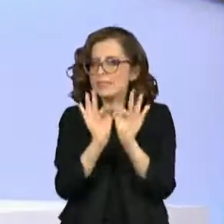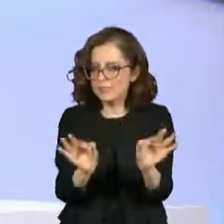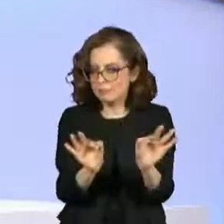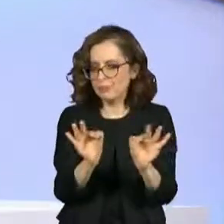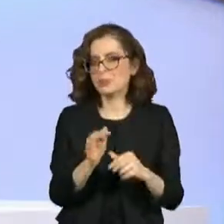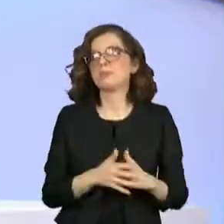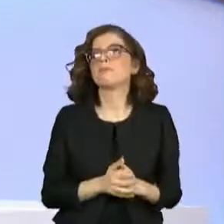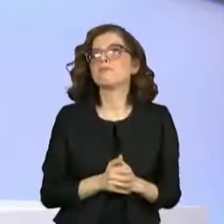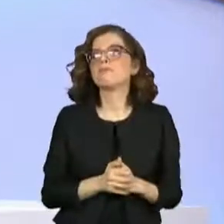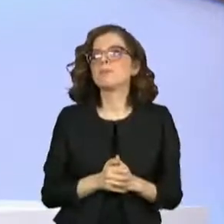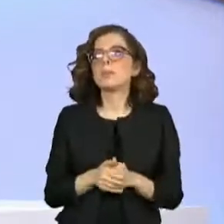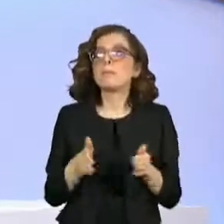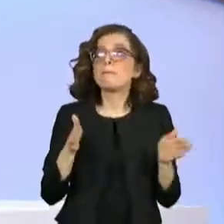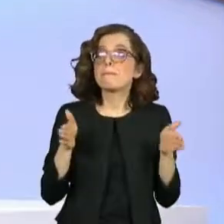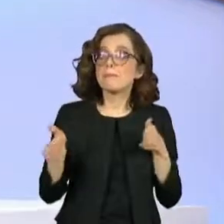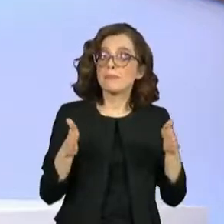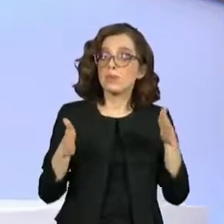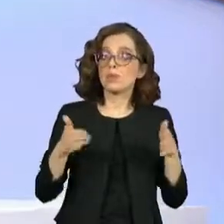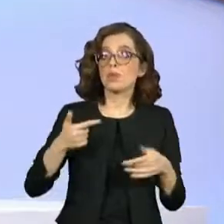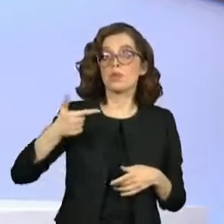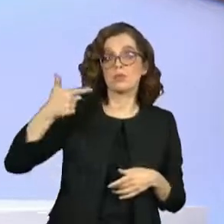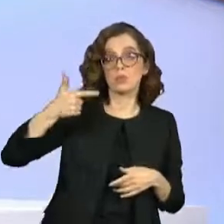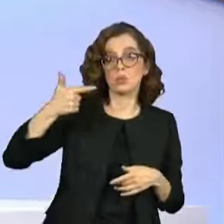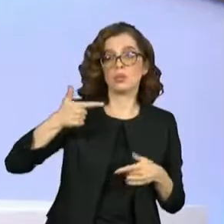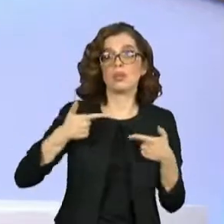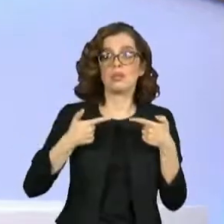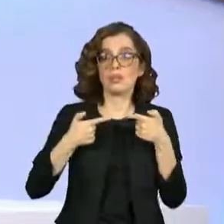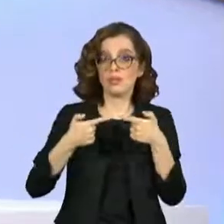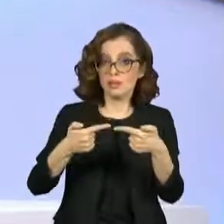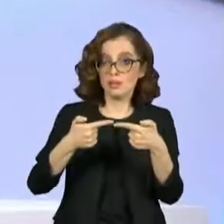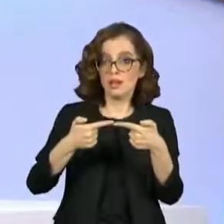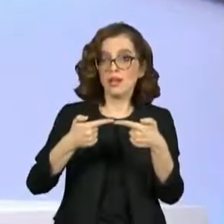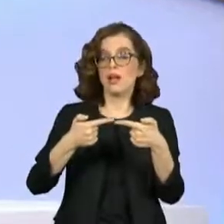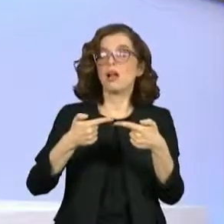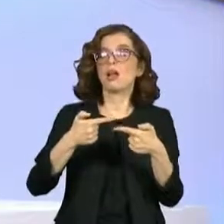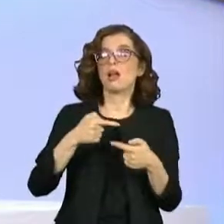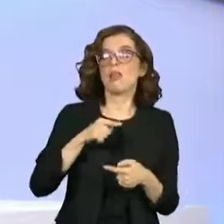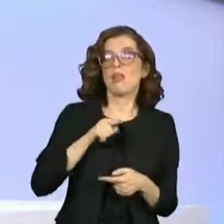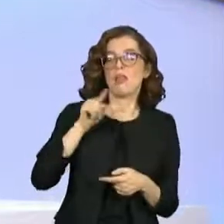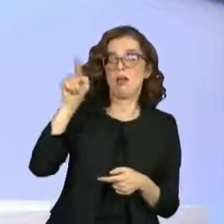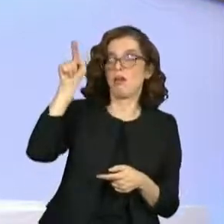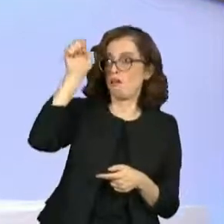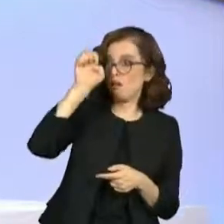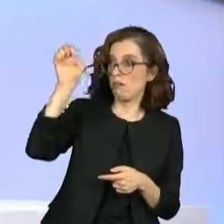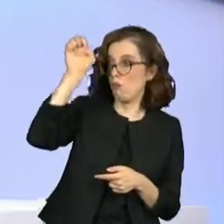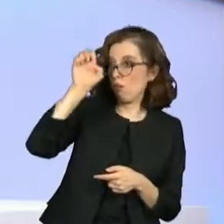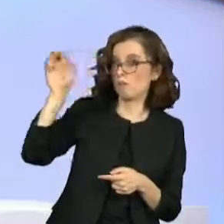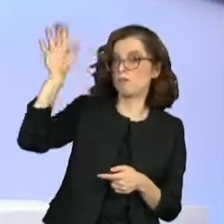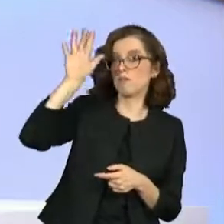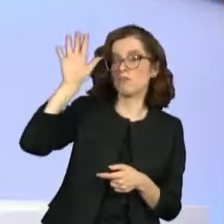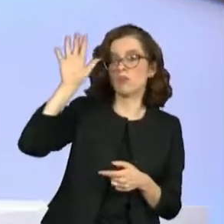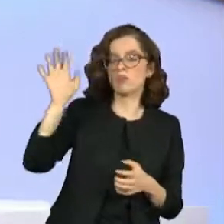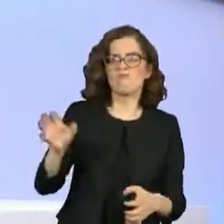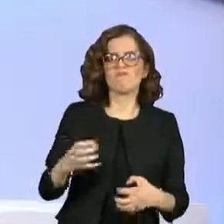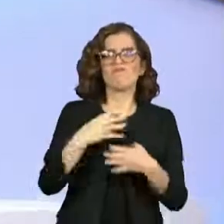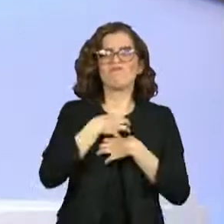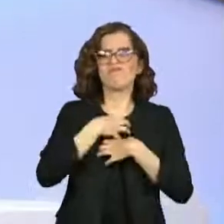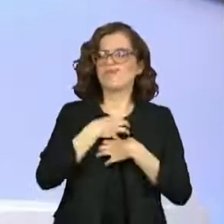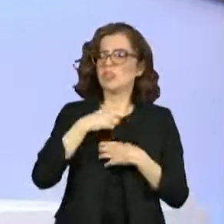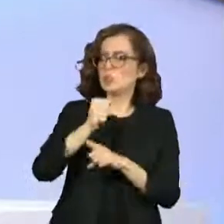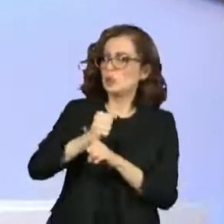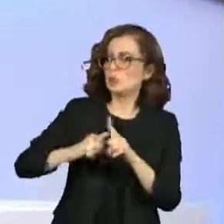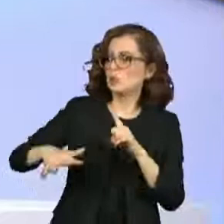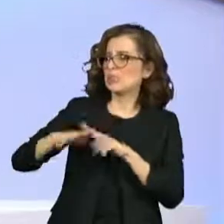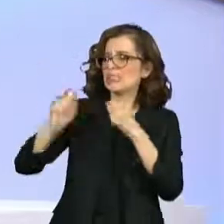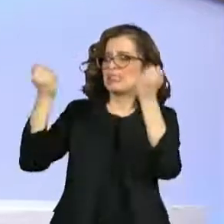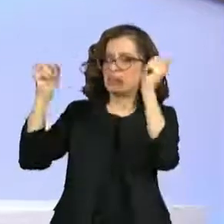Naquele momento, a guerra, sobretudo, significou para os europeus uma equalização social, a diferença de renda